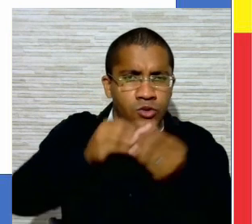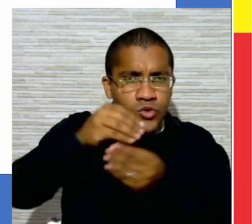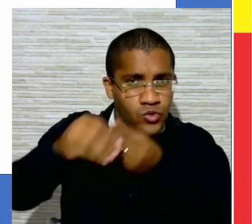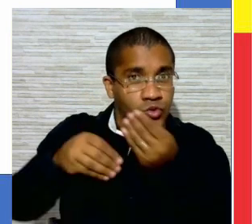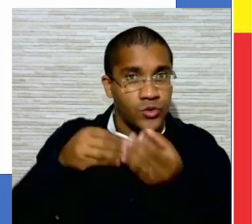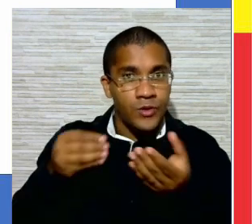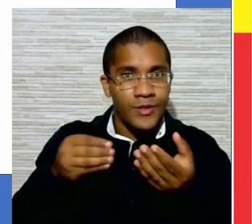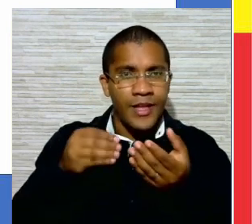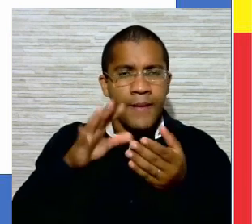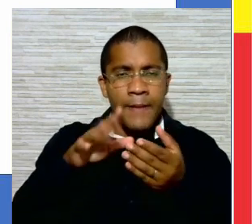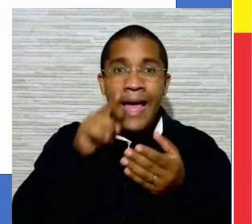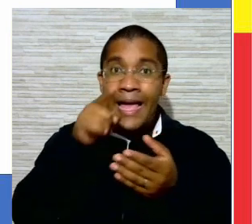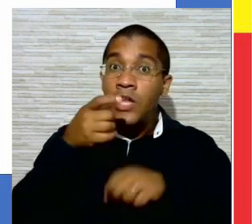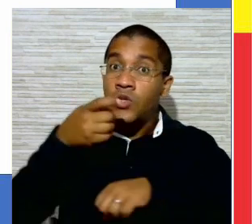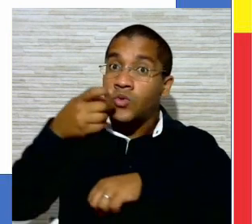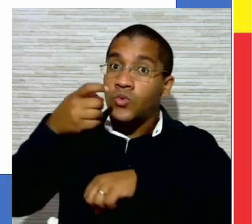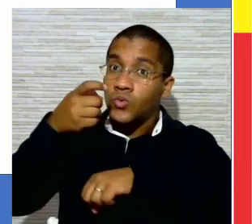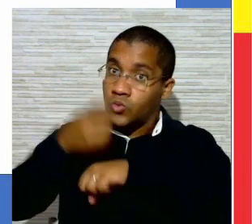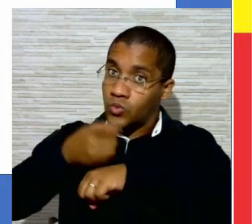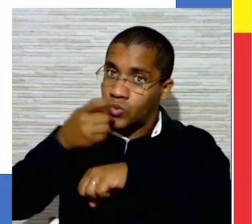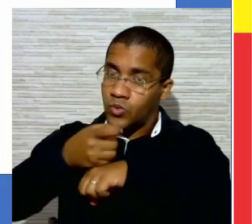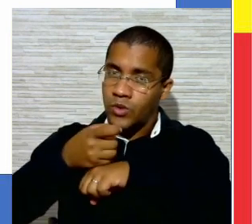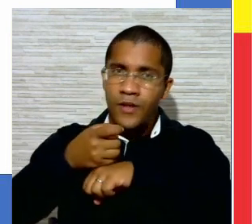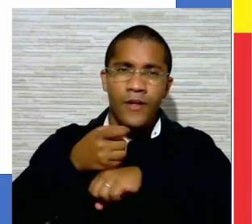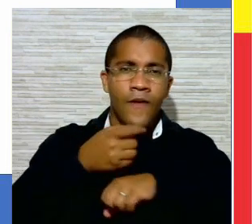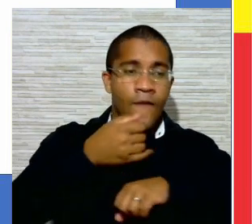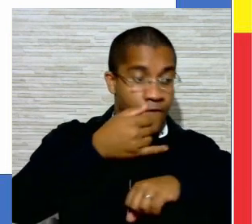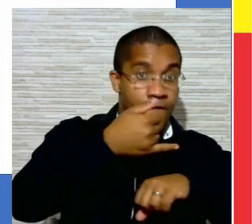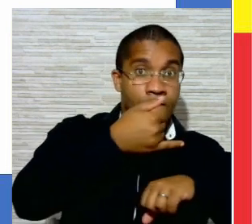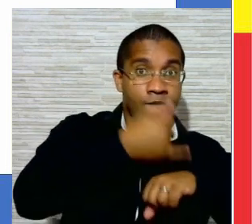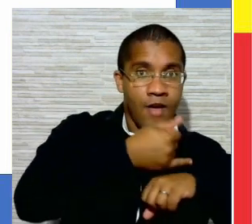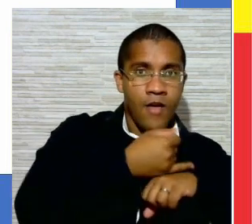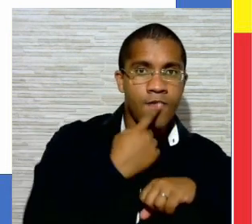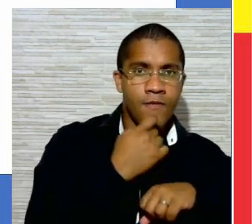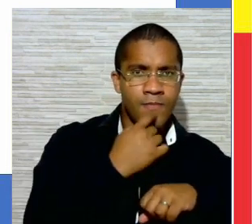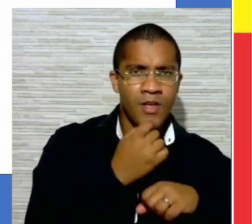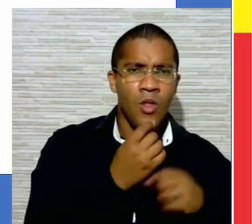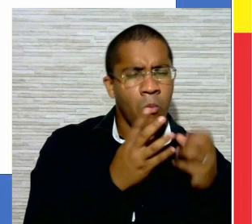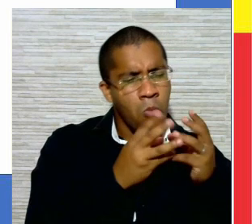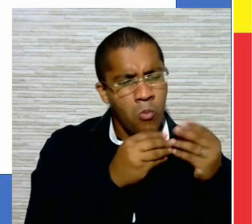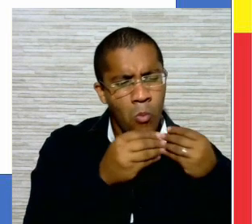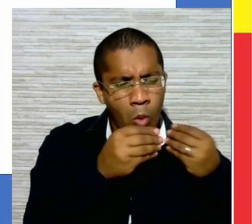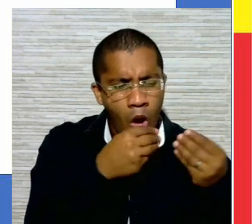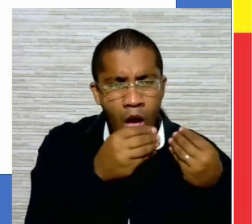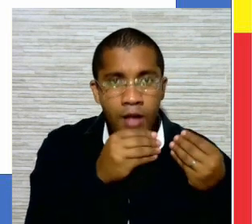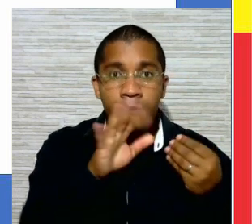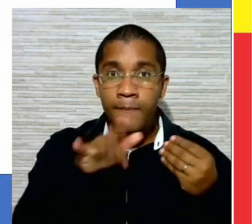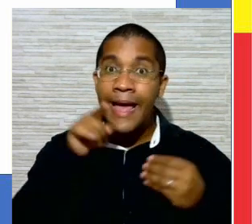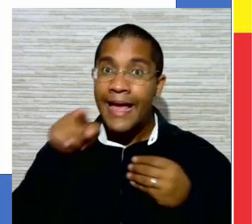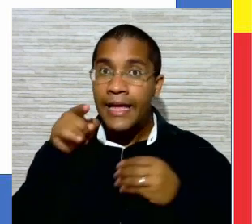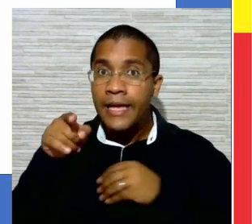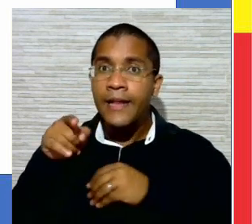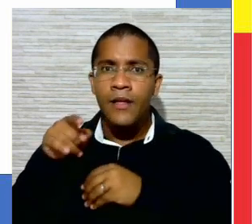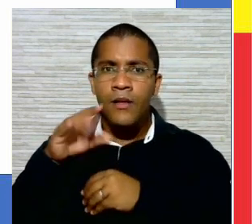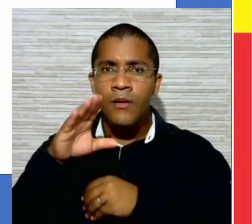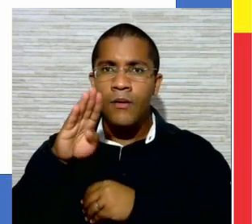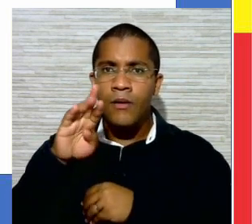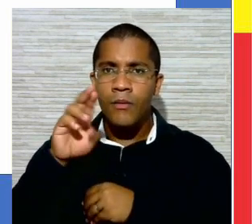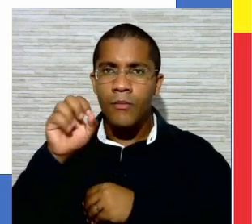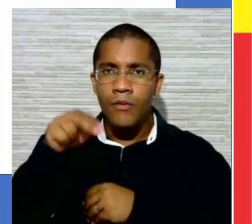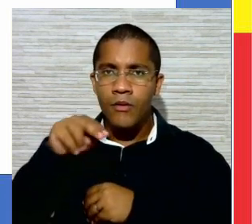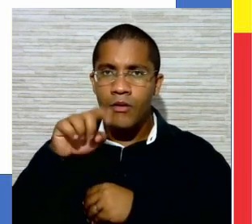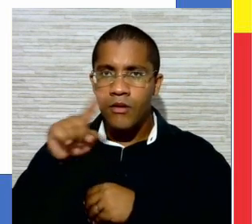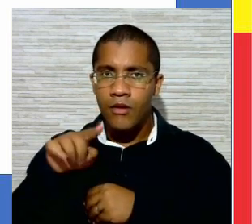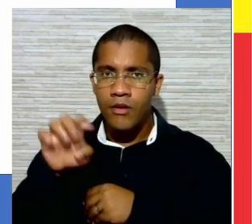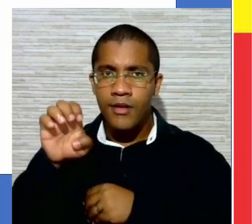metais e é um pouco mais duro que o cobre, tá, gente? Então, você observa na tela algumas armas, né? E